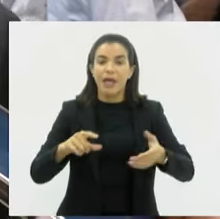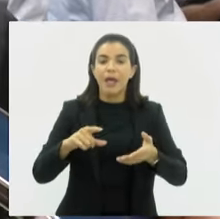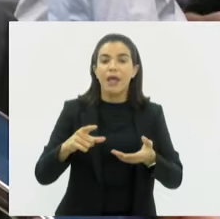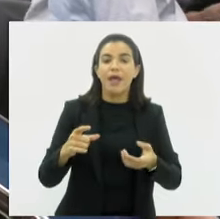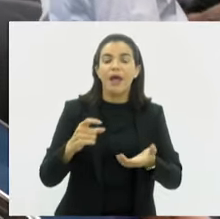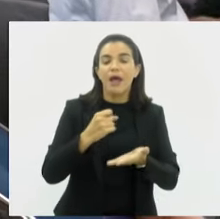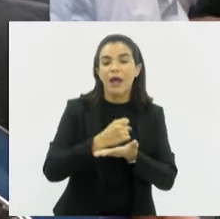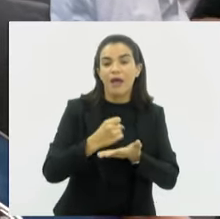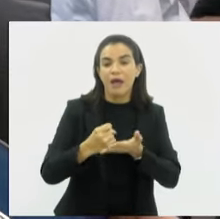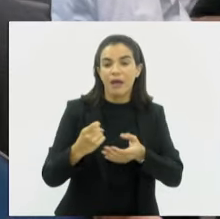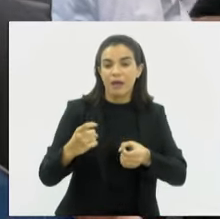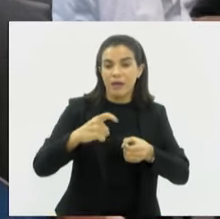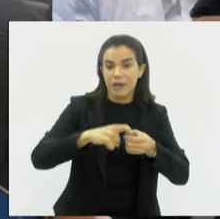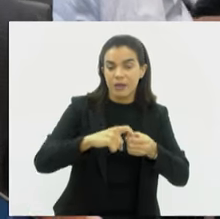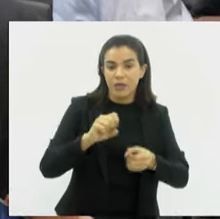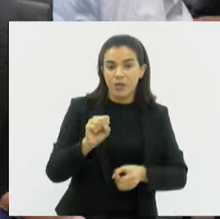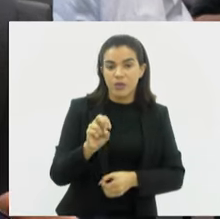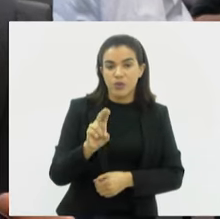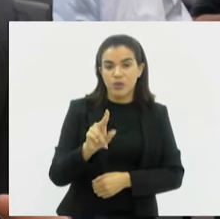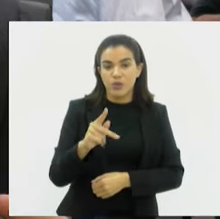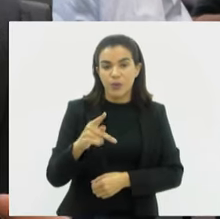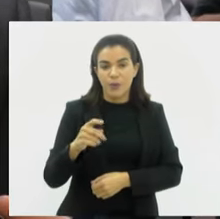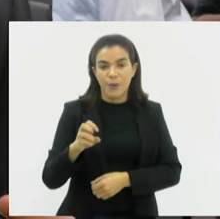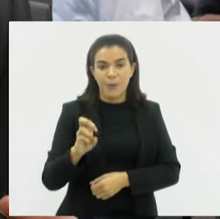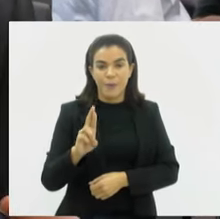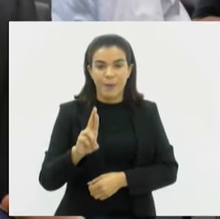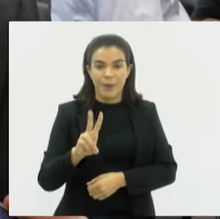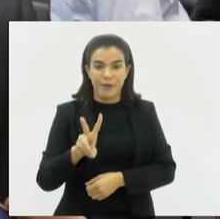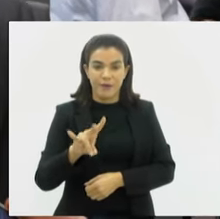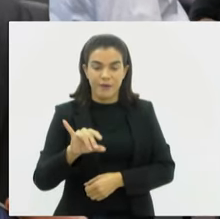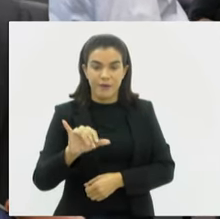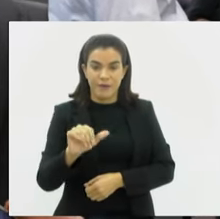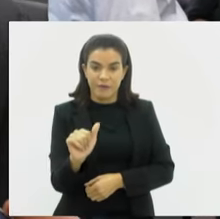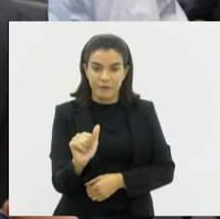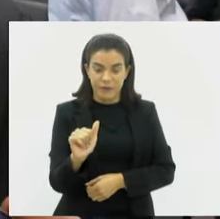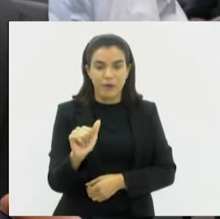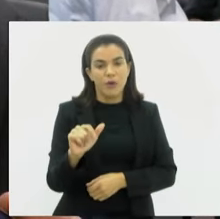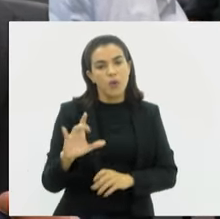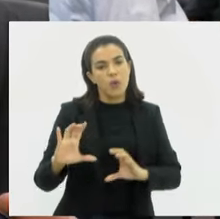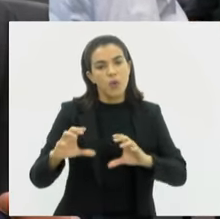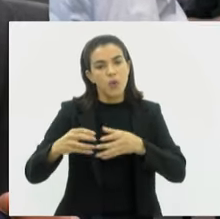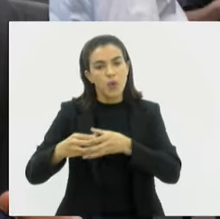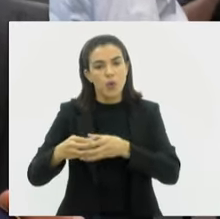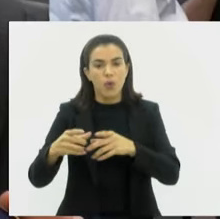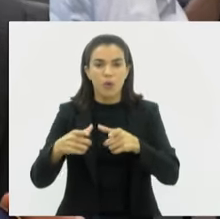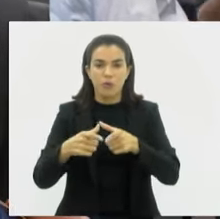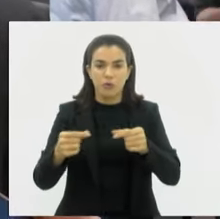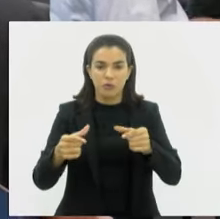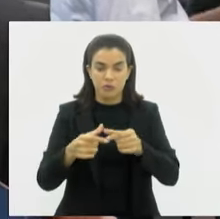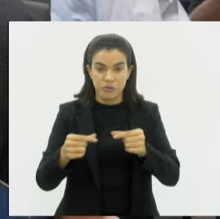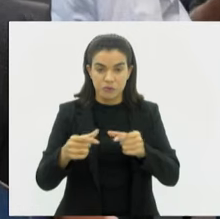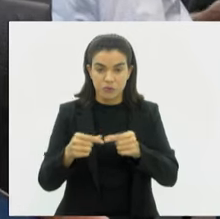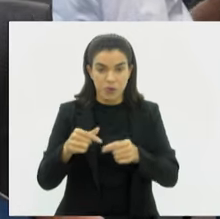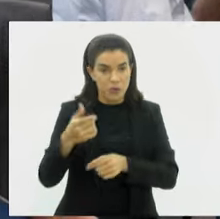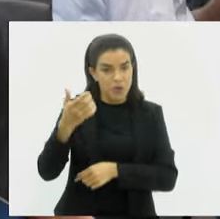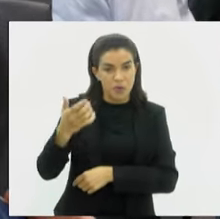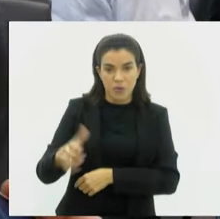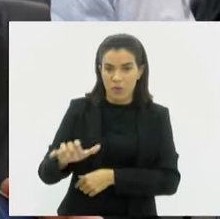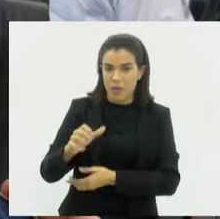com a Supervia, está com o grupo japonês. Né? Que todas as notícias que chegam, que o grupo japonês não quer